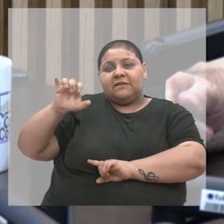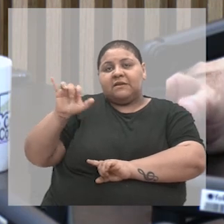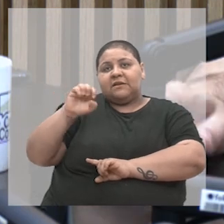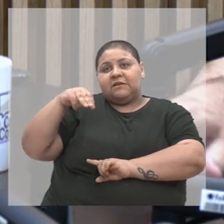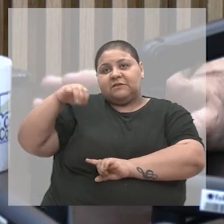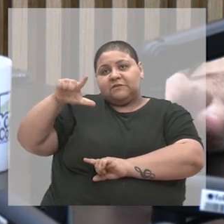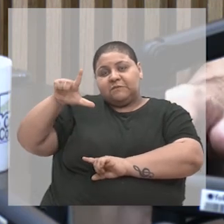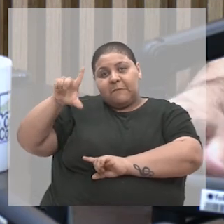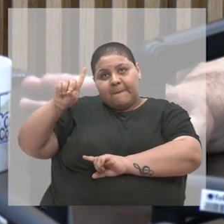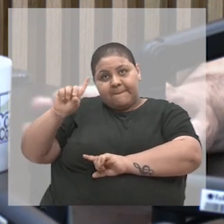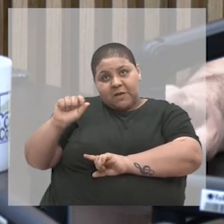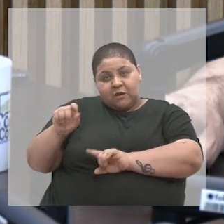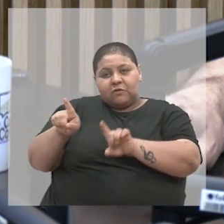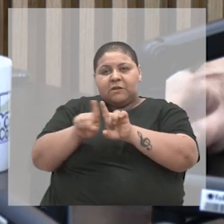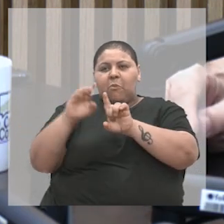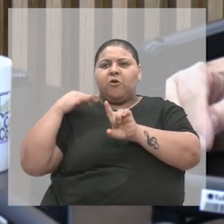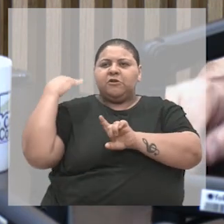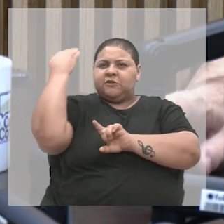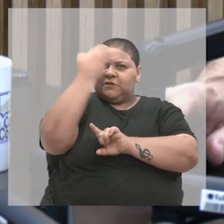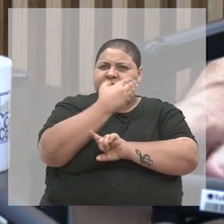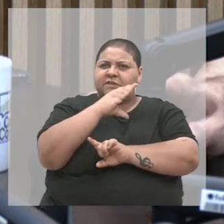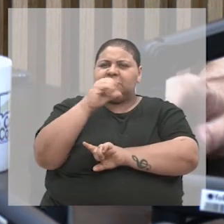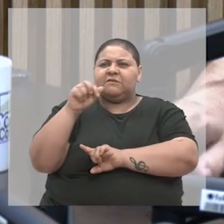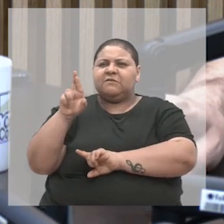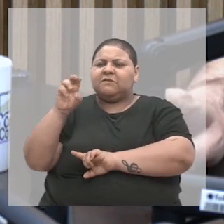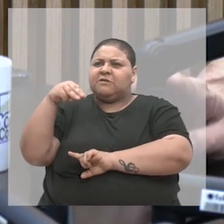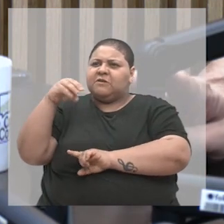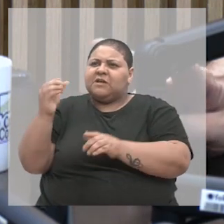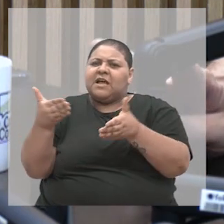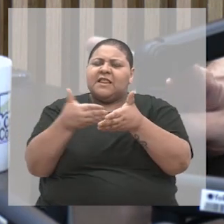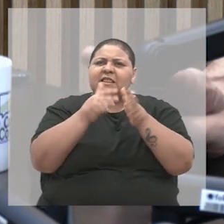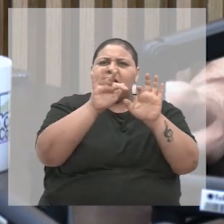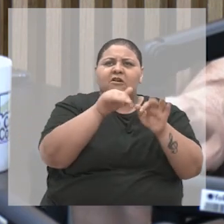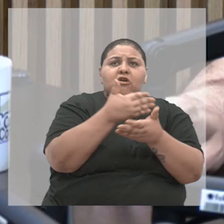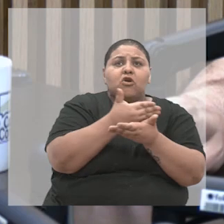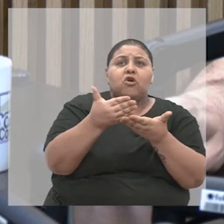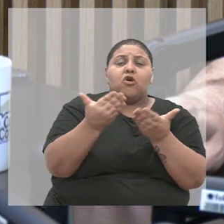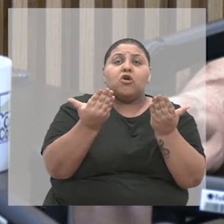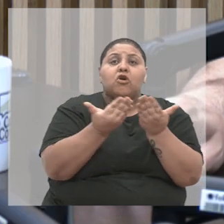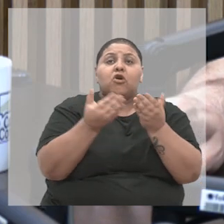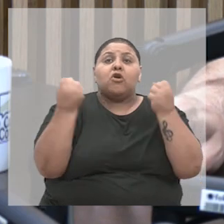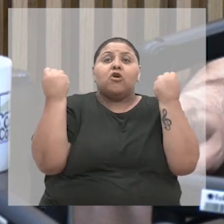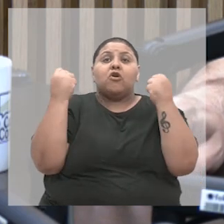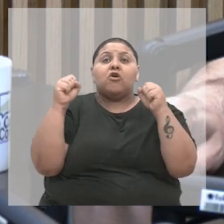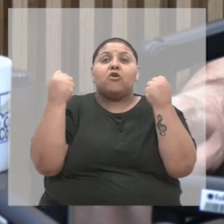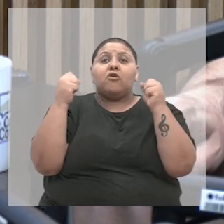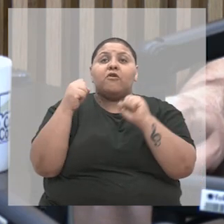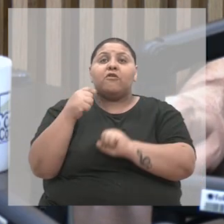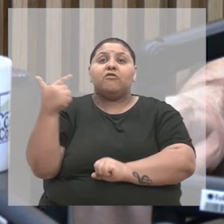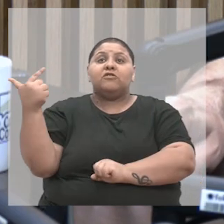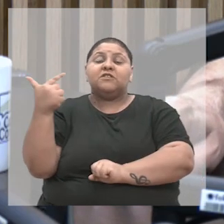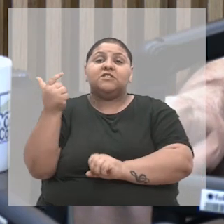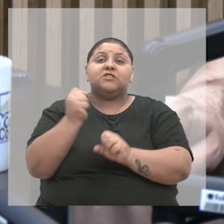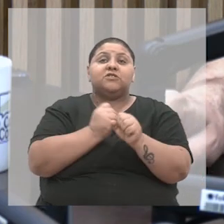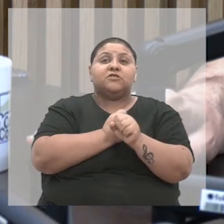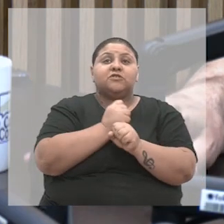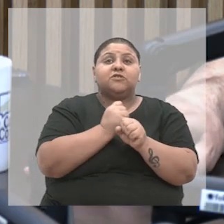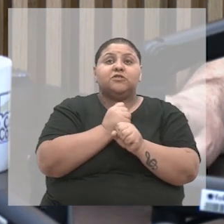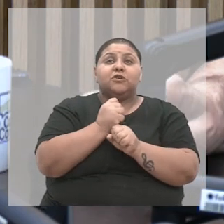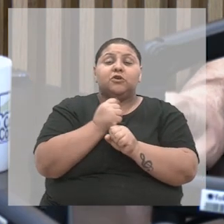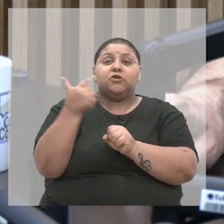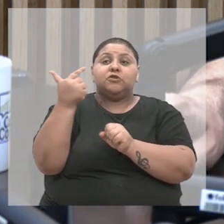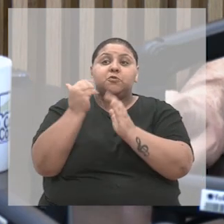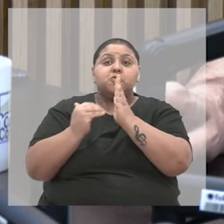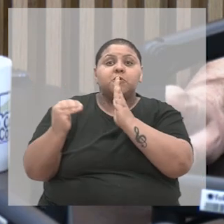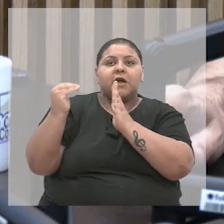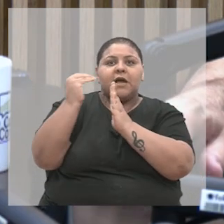Carmo. Aí fiquei no Carmo até o final, aí já comecei a dar aula de educação física quando eu estava no segundo ano, segundo grau. Aí o